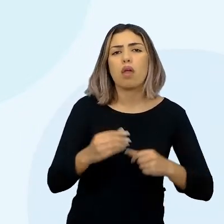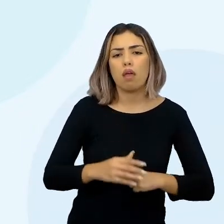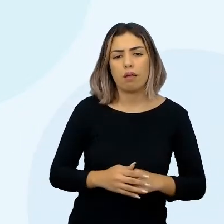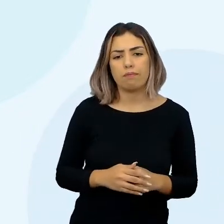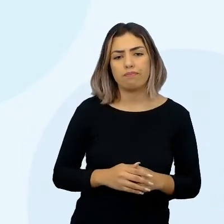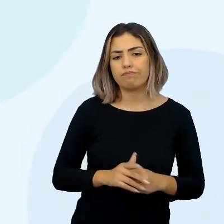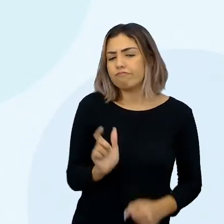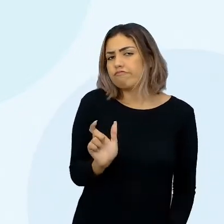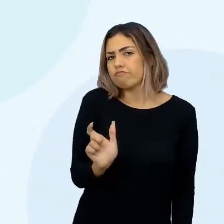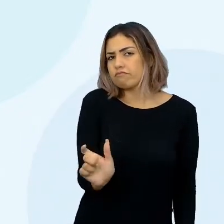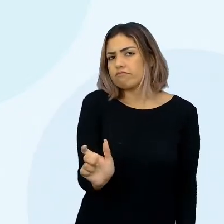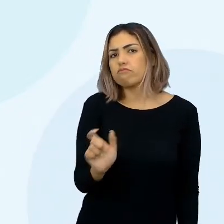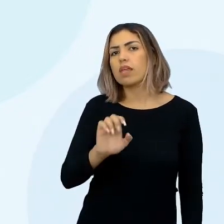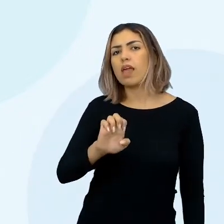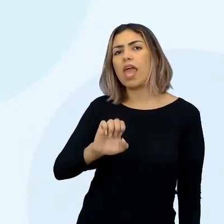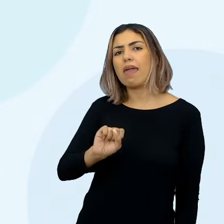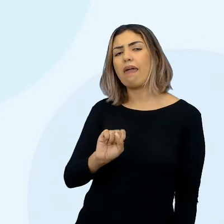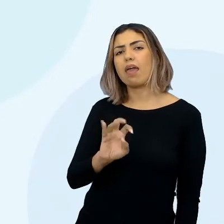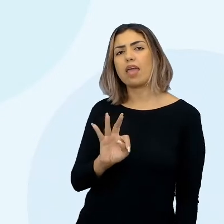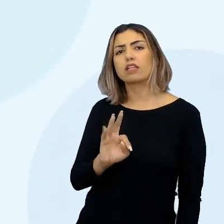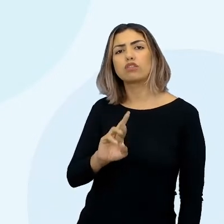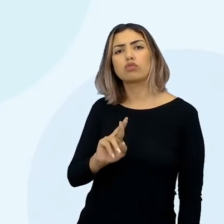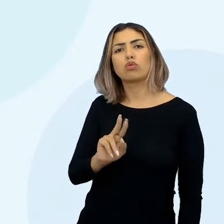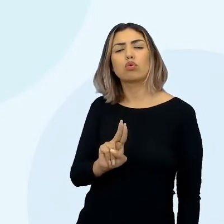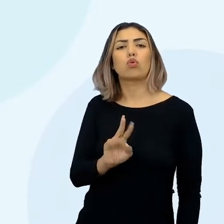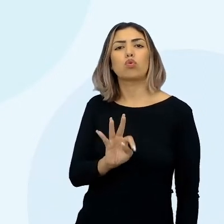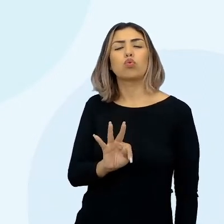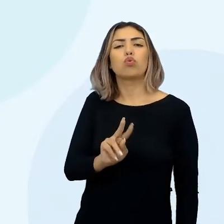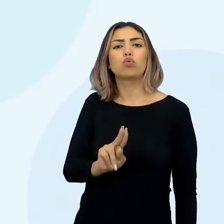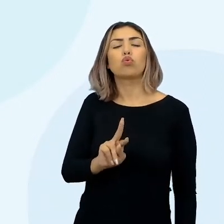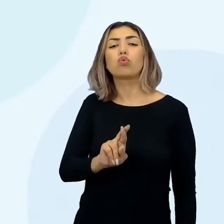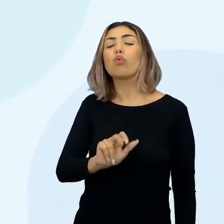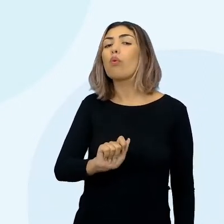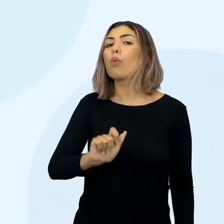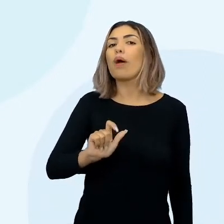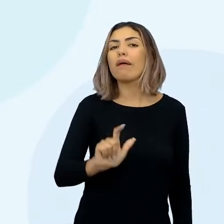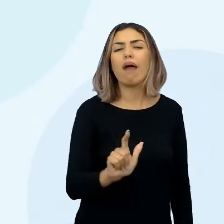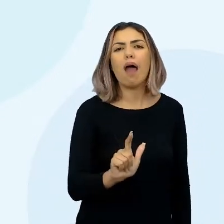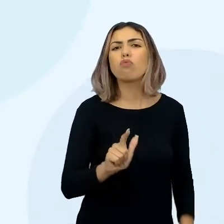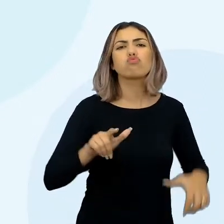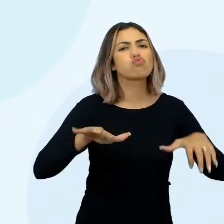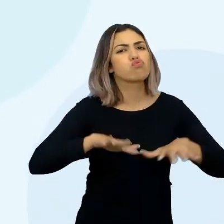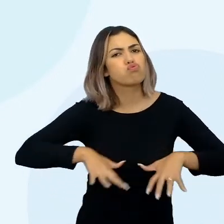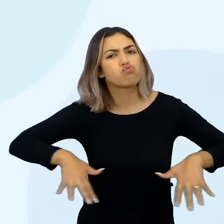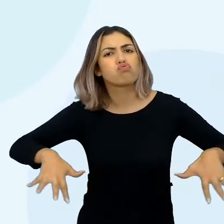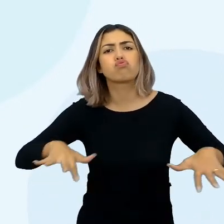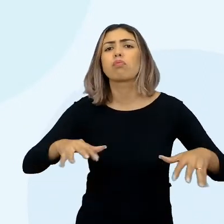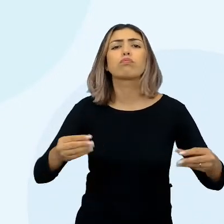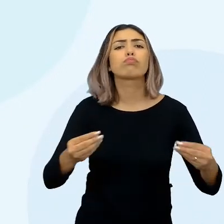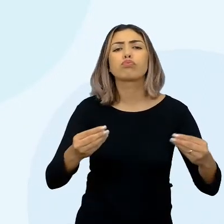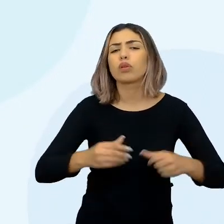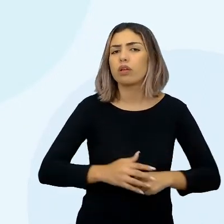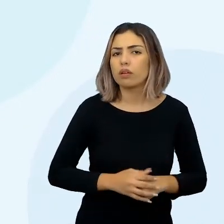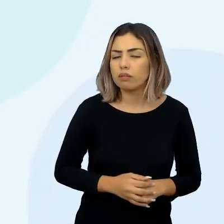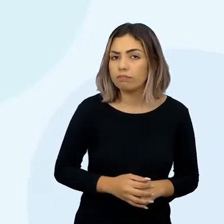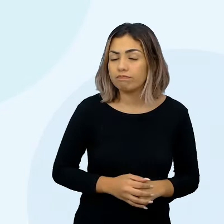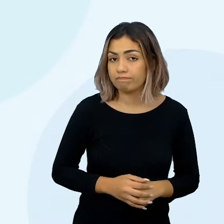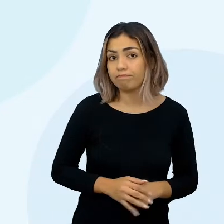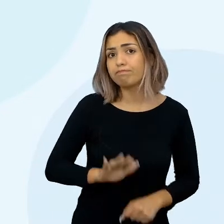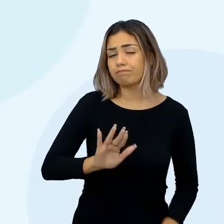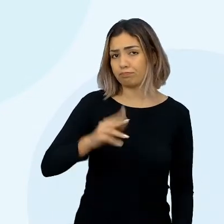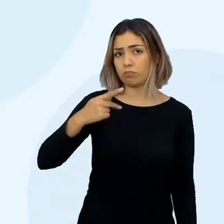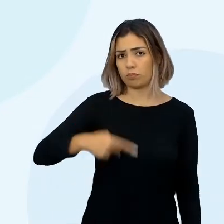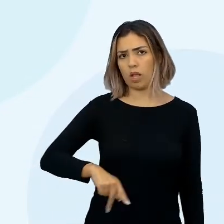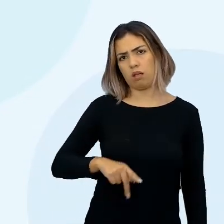do mundo capitalista, ou seja, o modelo ou o modo de produção econômica que prevalece no mundo é o